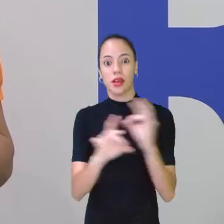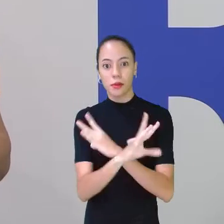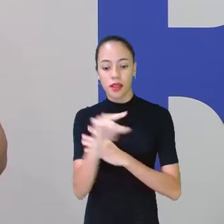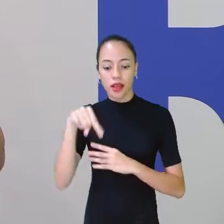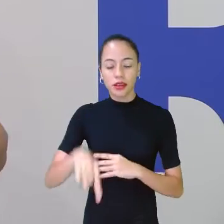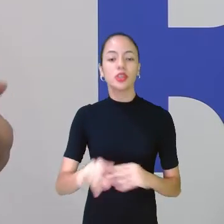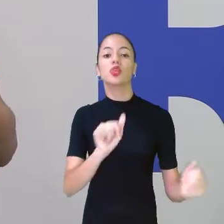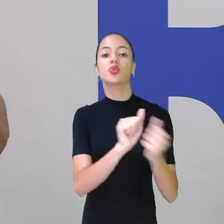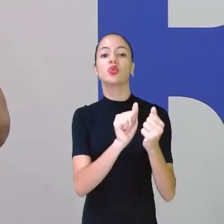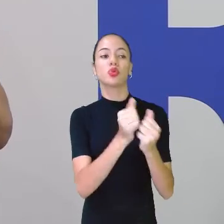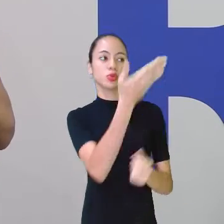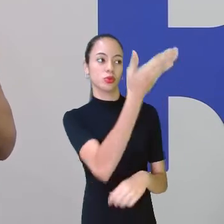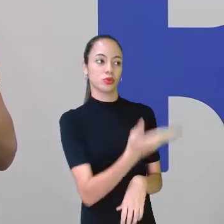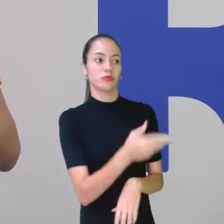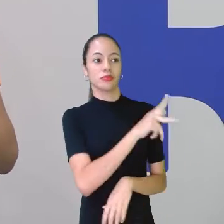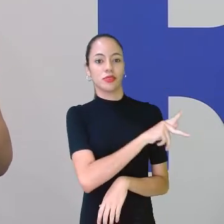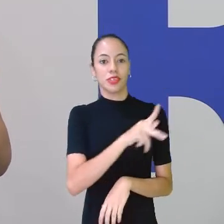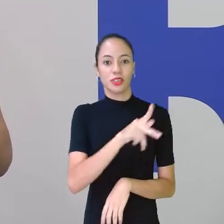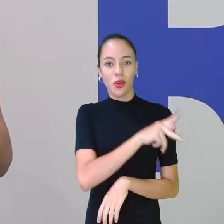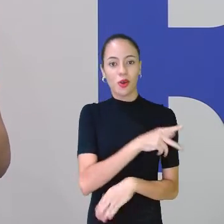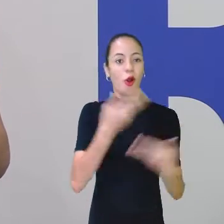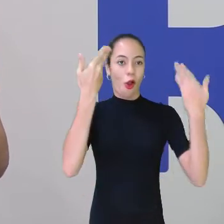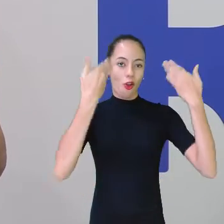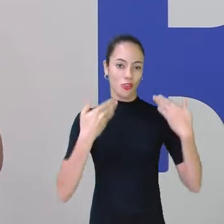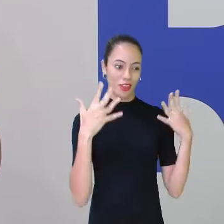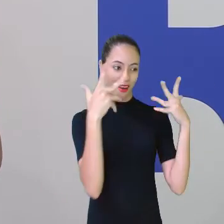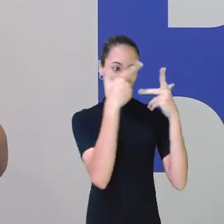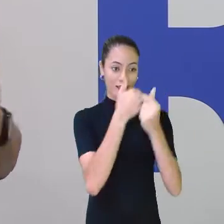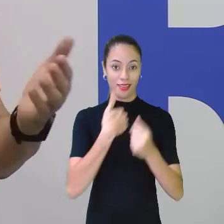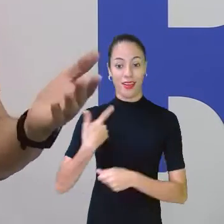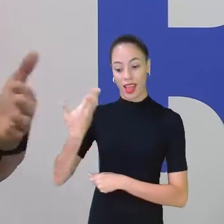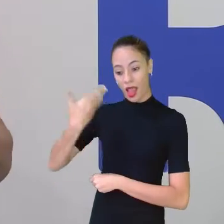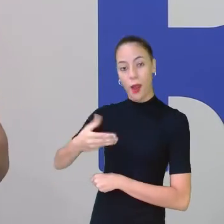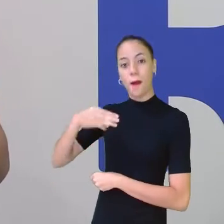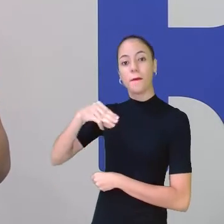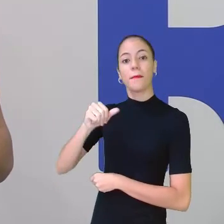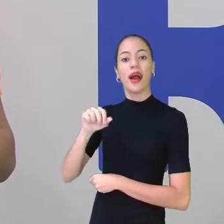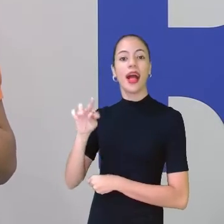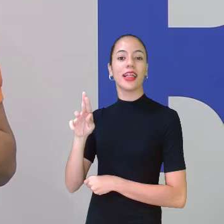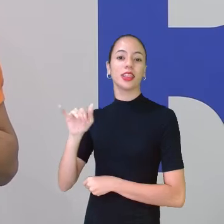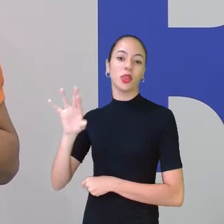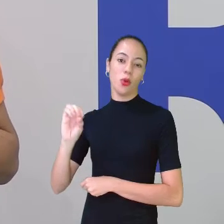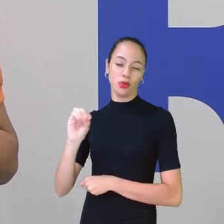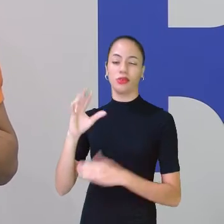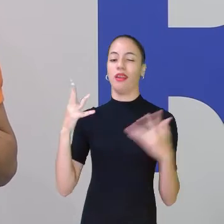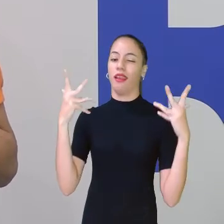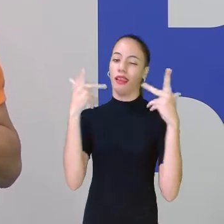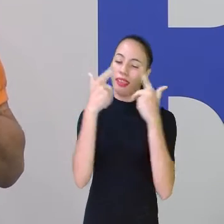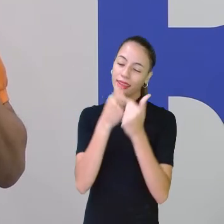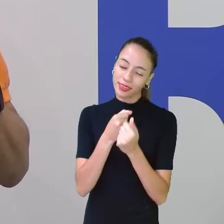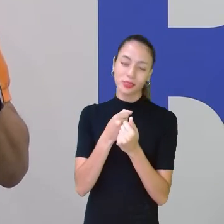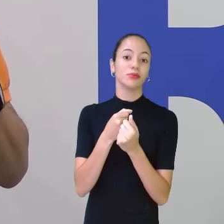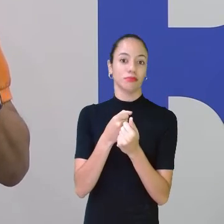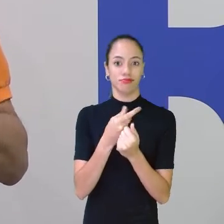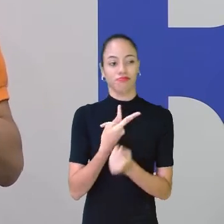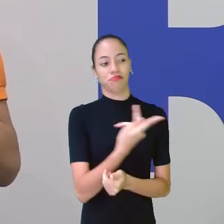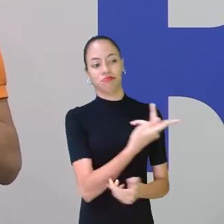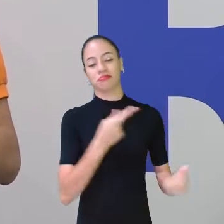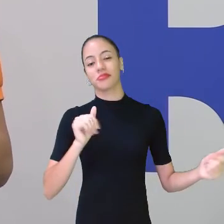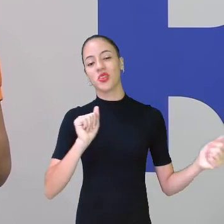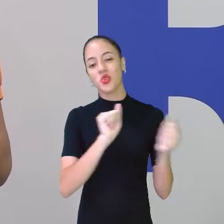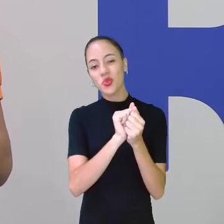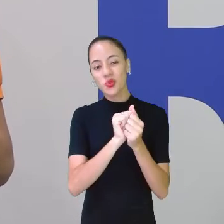do Rostinho Lindo, eu, o Matutinho Lindo aqui com vocês, o professor Jorge Paulo, mais uma vez, juntos,